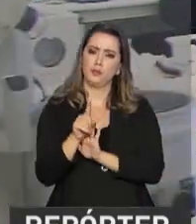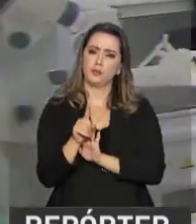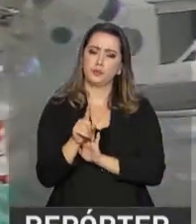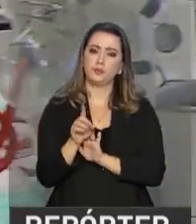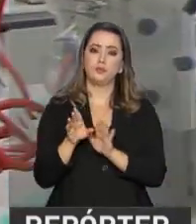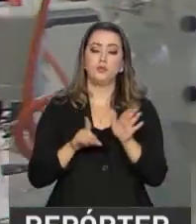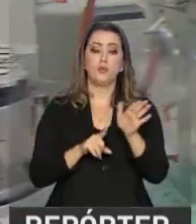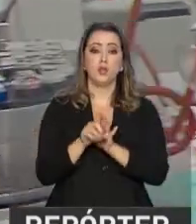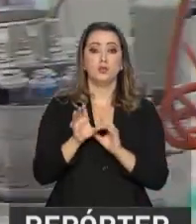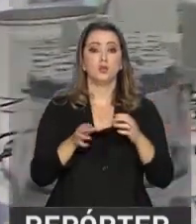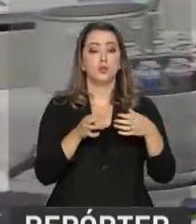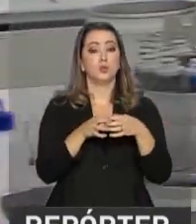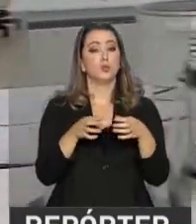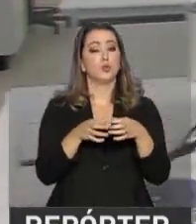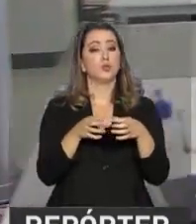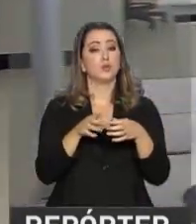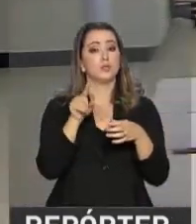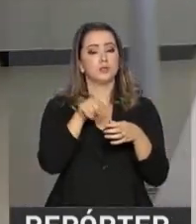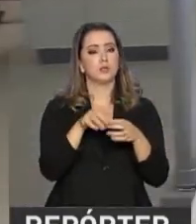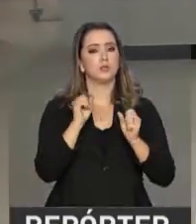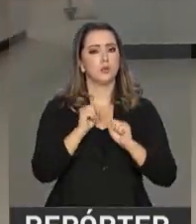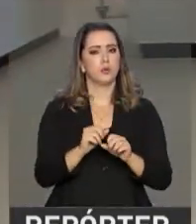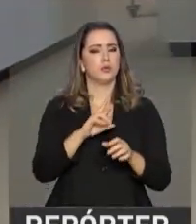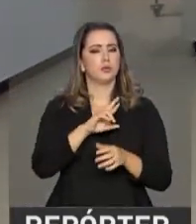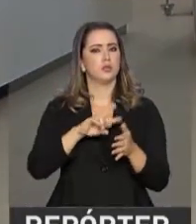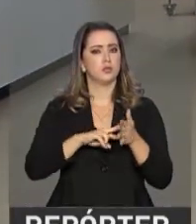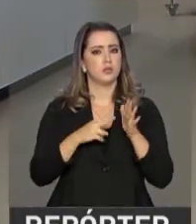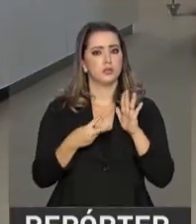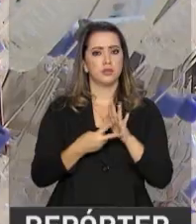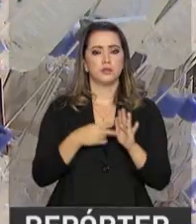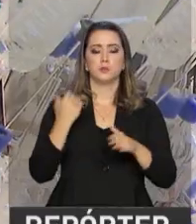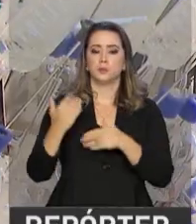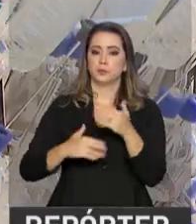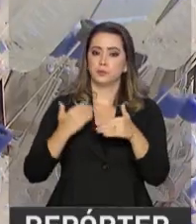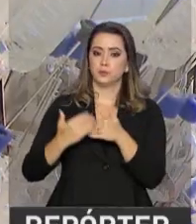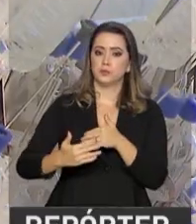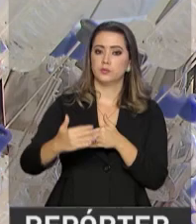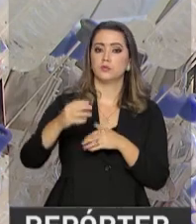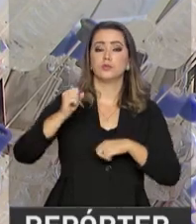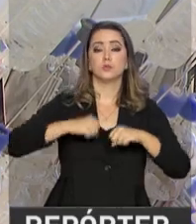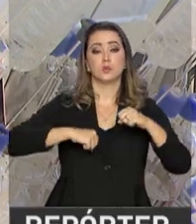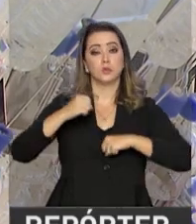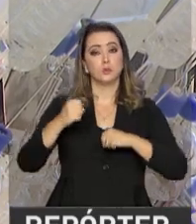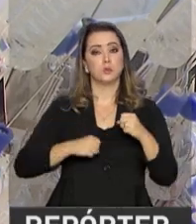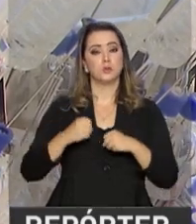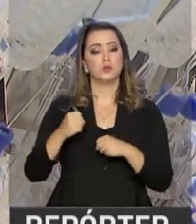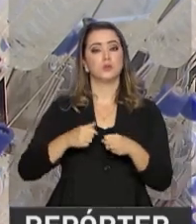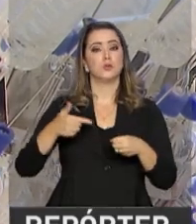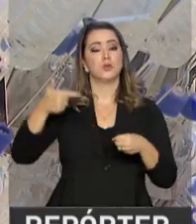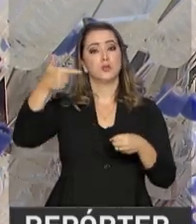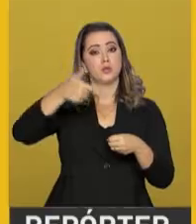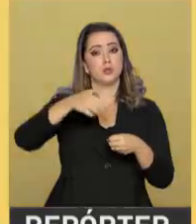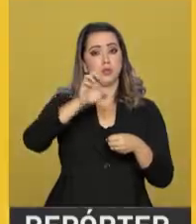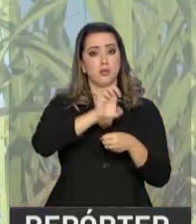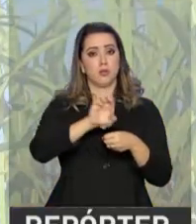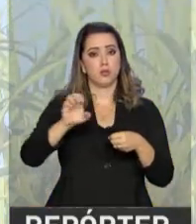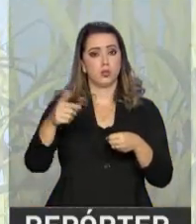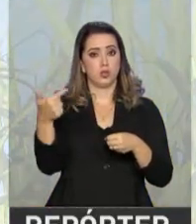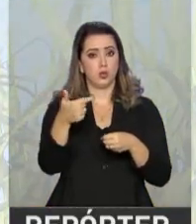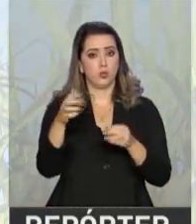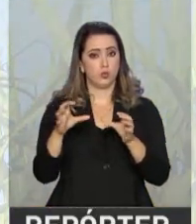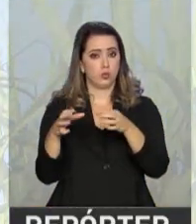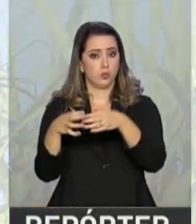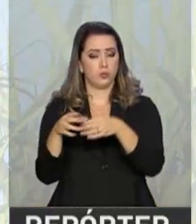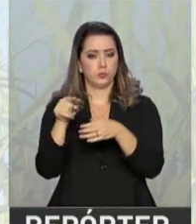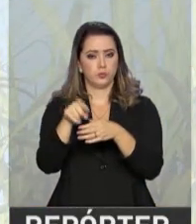e estados unidos pode representar um grande vamos para a produção de etanol de segunda geração o grupo de